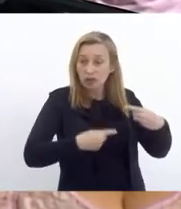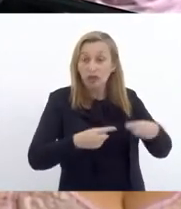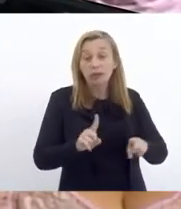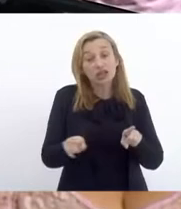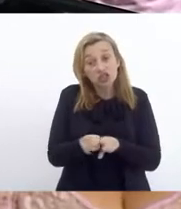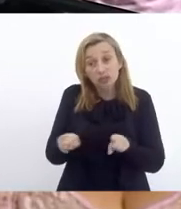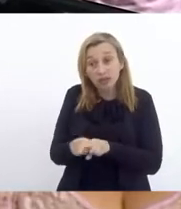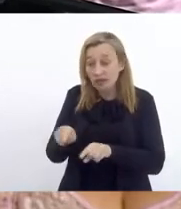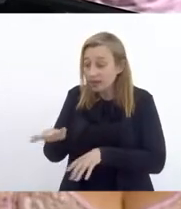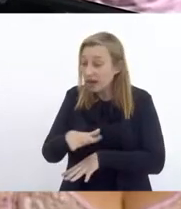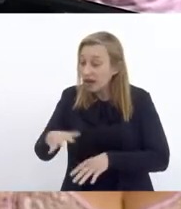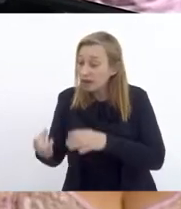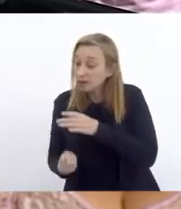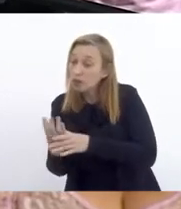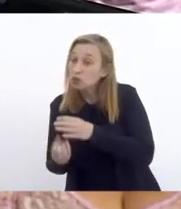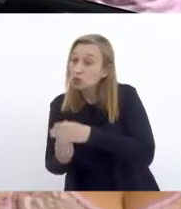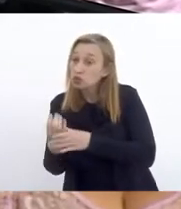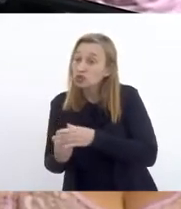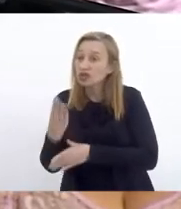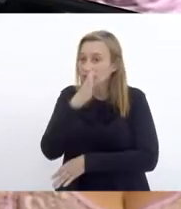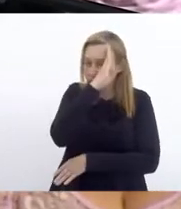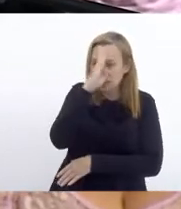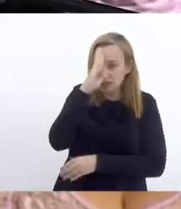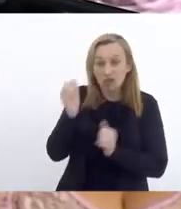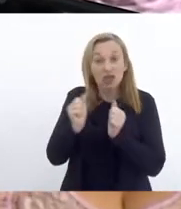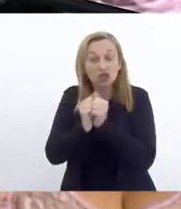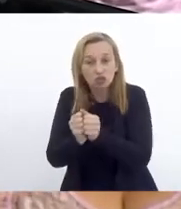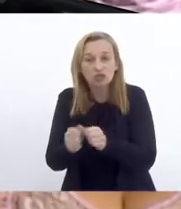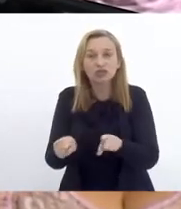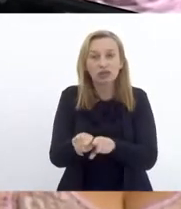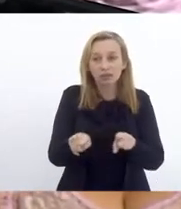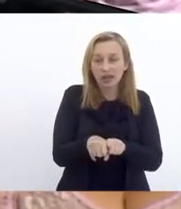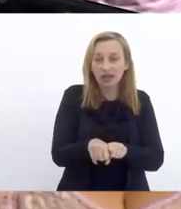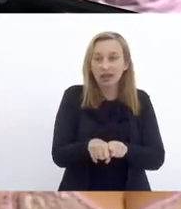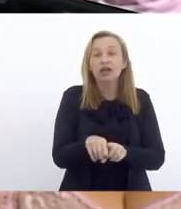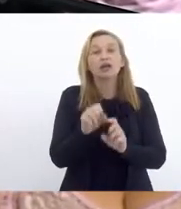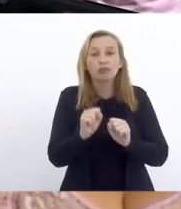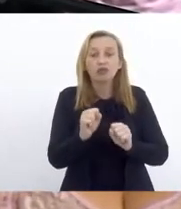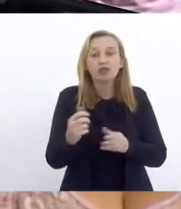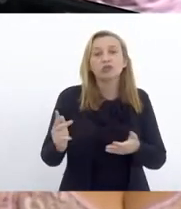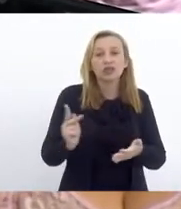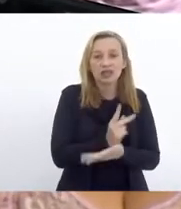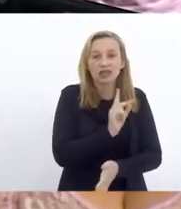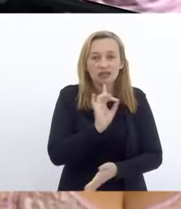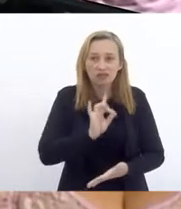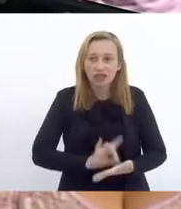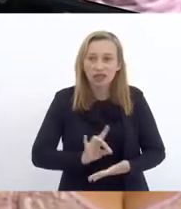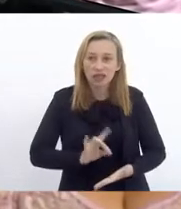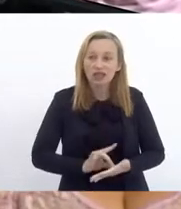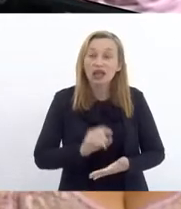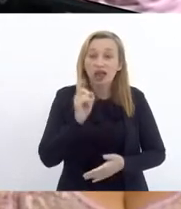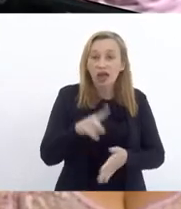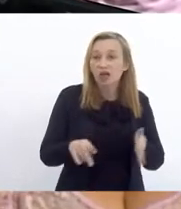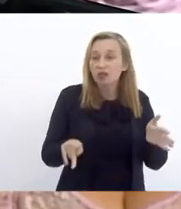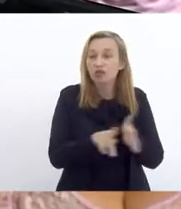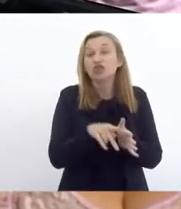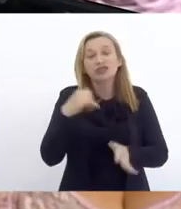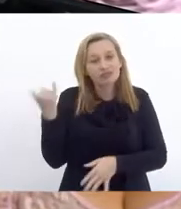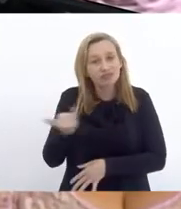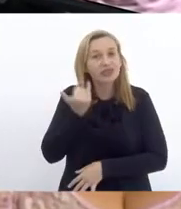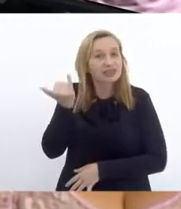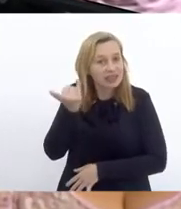produtivo e as academias têm que estar participando disso efetivamente para que isso possa acontecer. É um projeto de suma